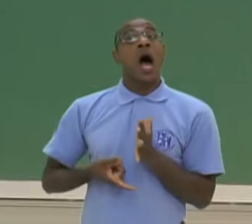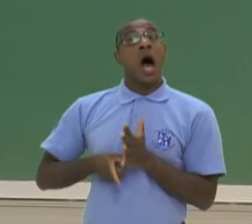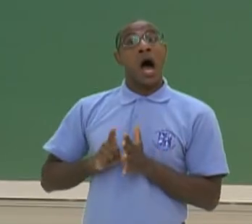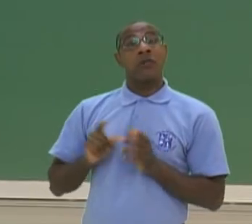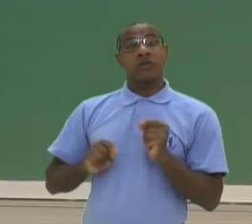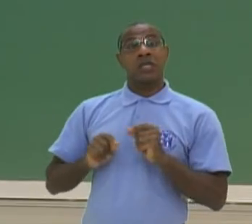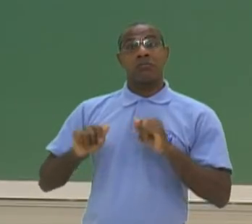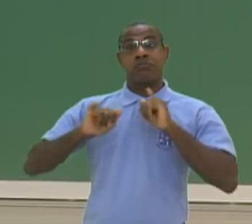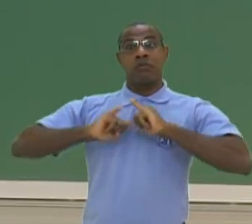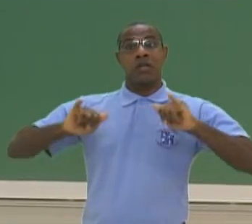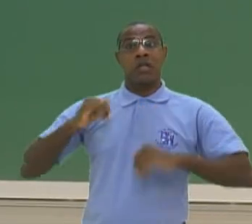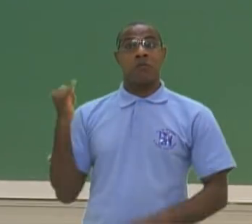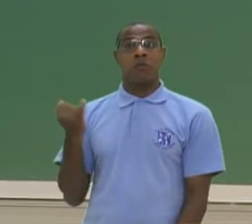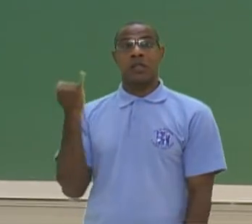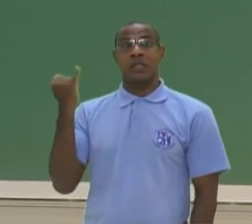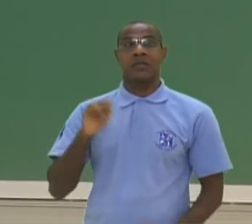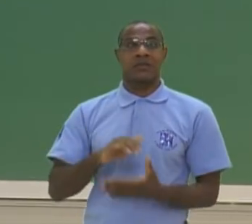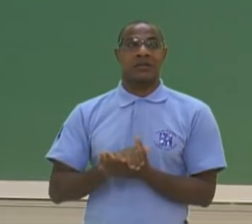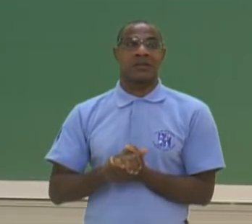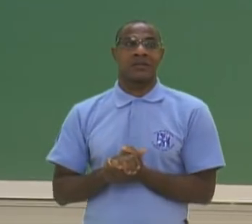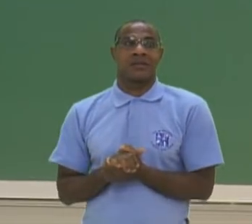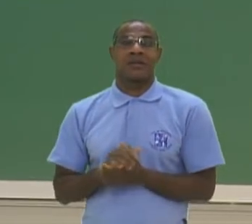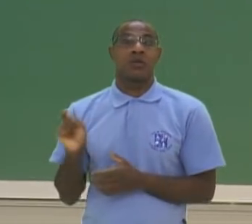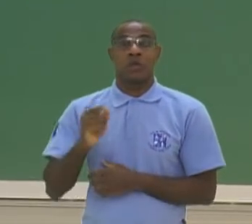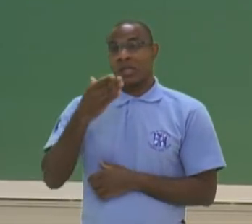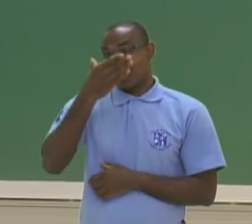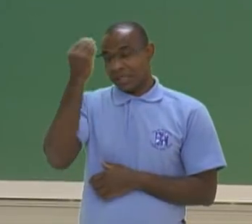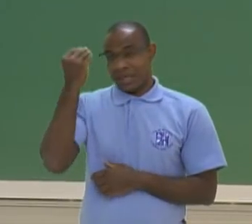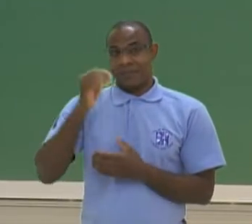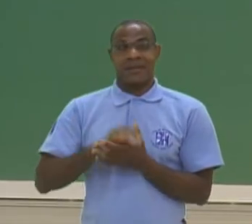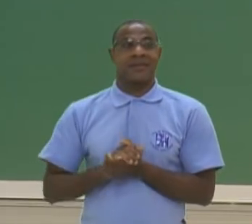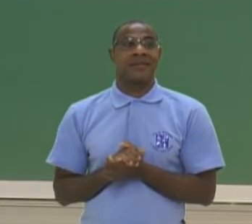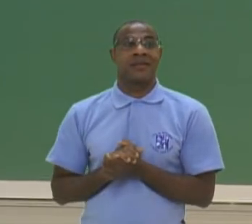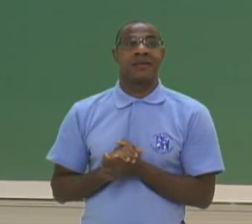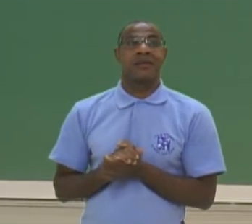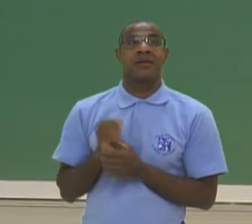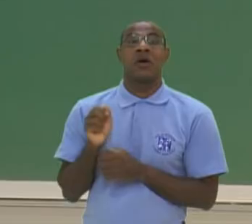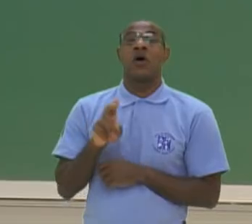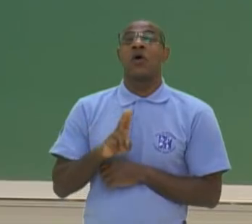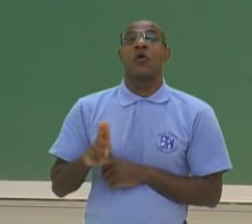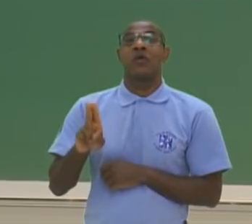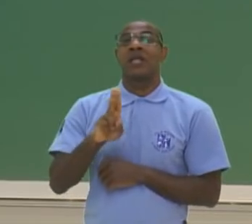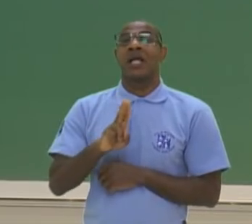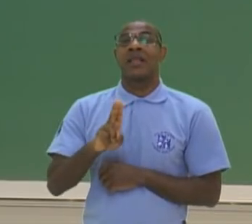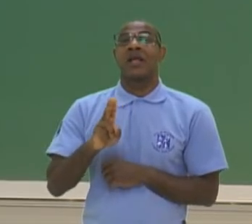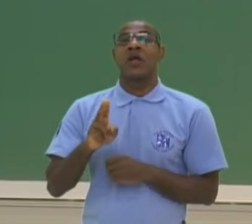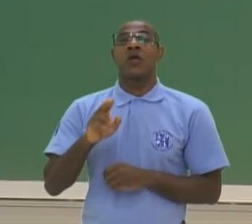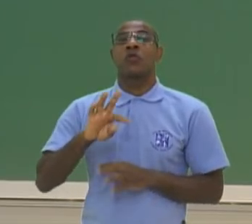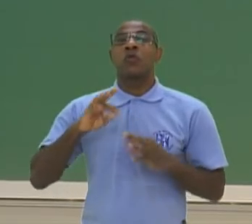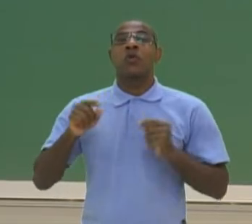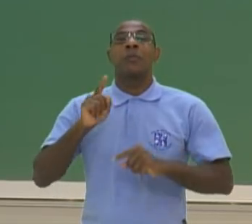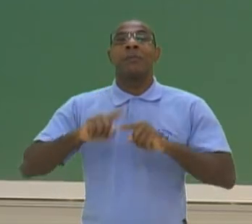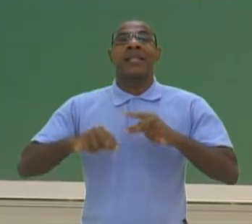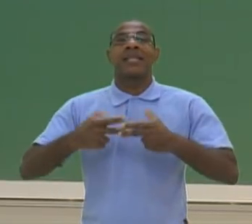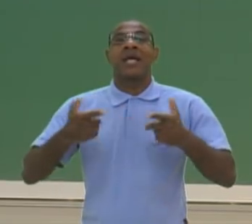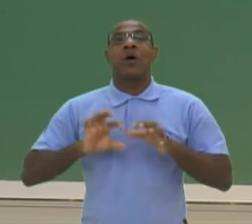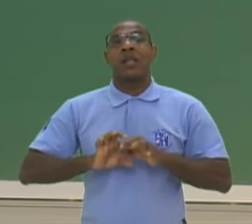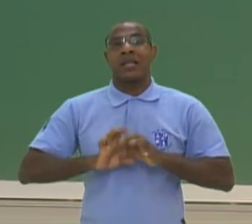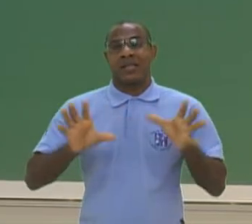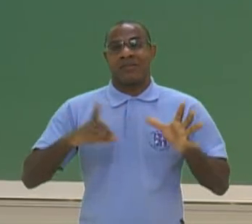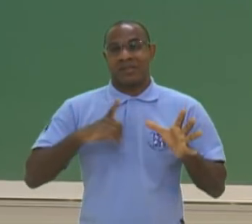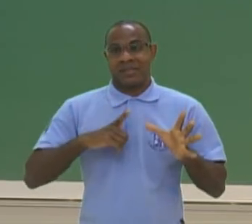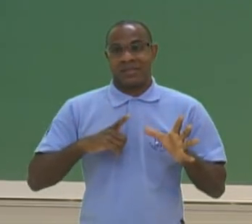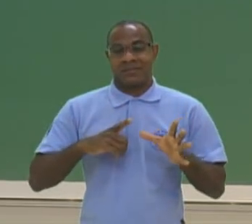recados importantes. Keep in mind, que não se esqueça de utilizar todos os recursos disponíveis para você aprender cada vez